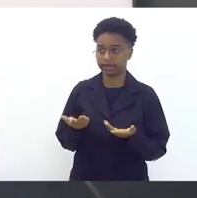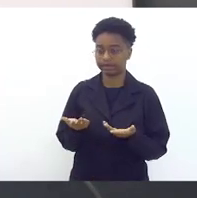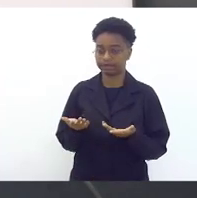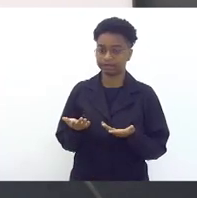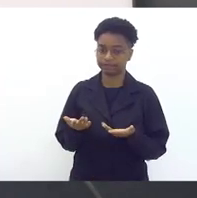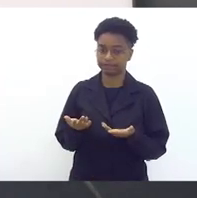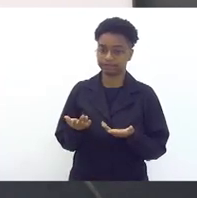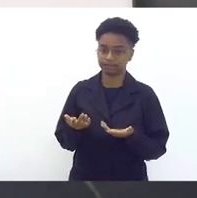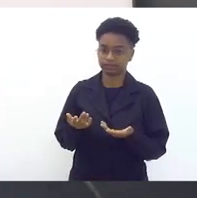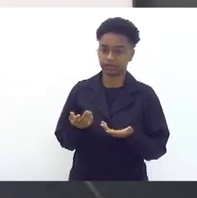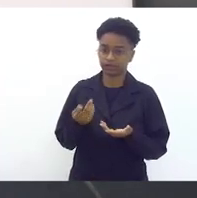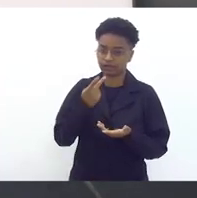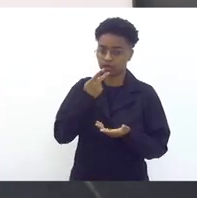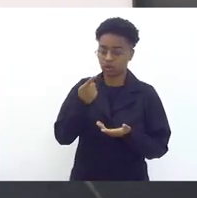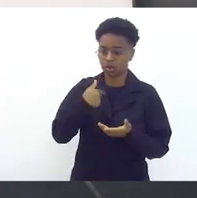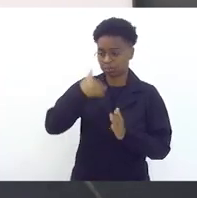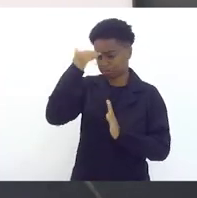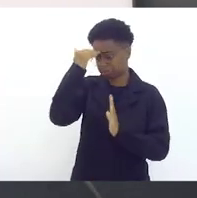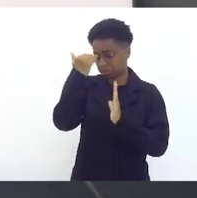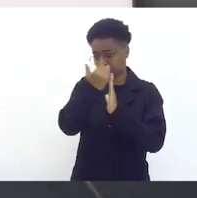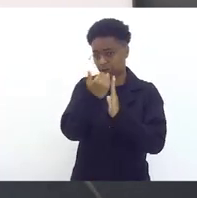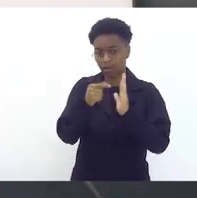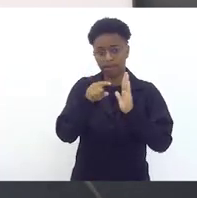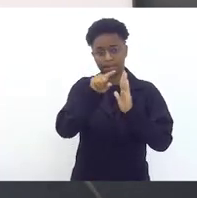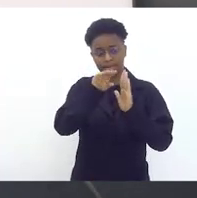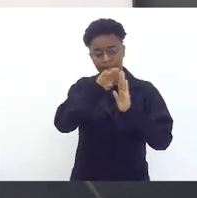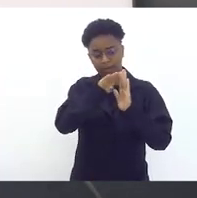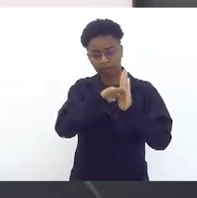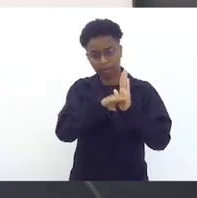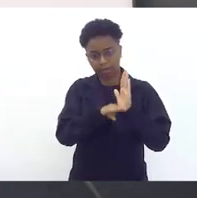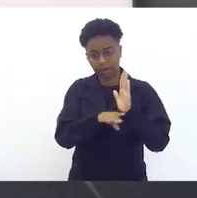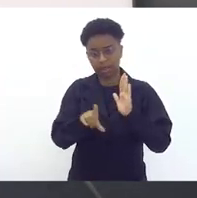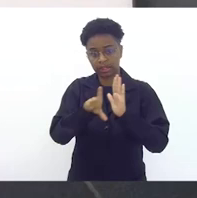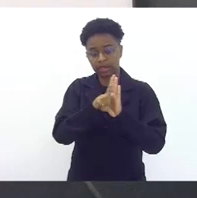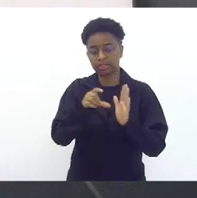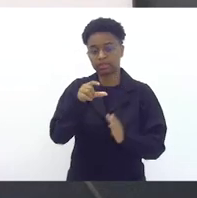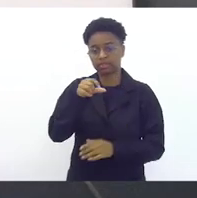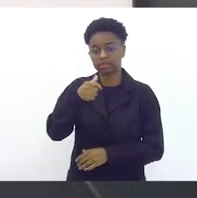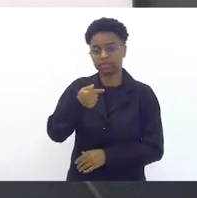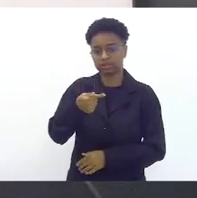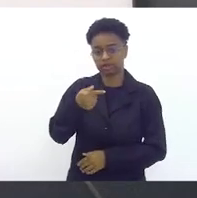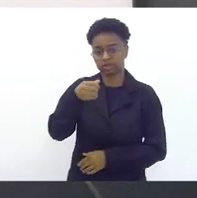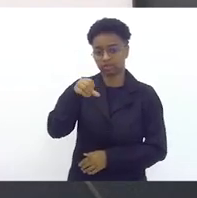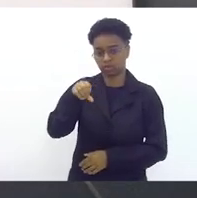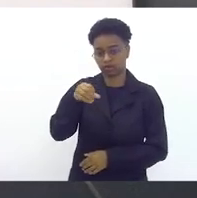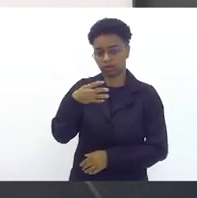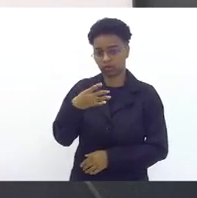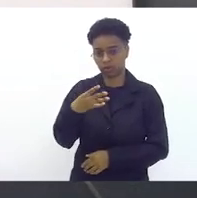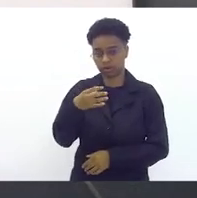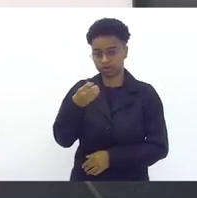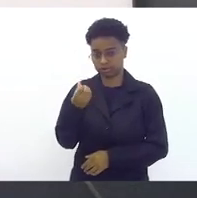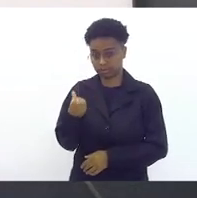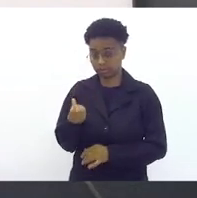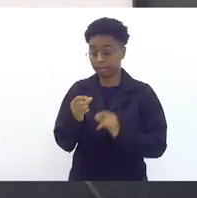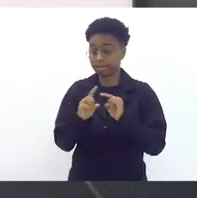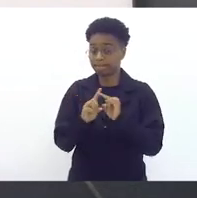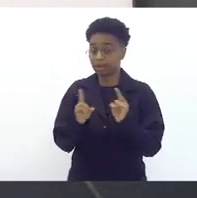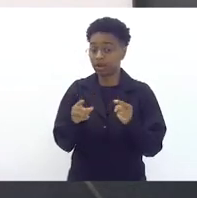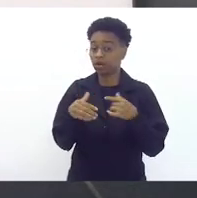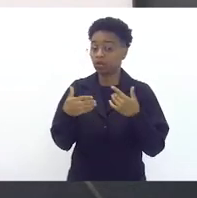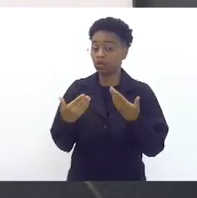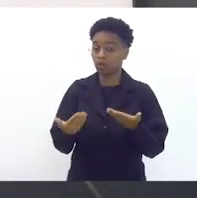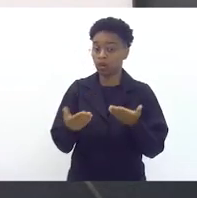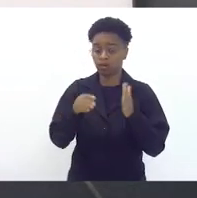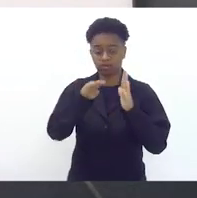se obrigou a cumprir todos os termos da Lei 7946. E quais foram os termos que o governador e o